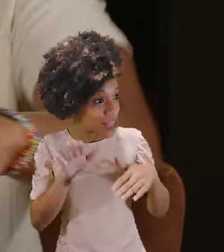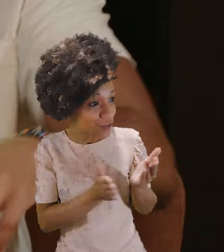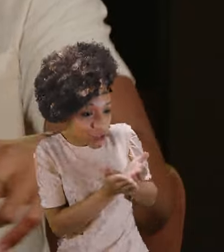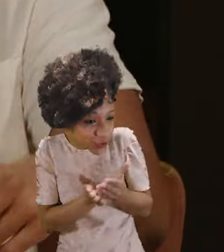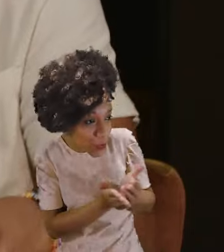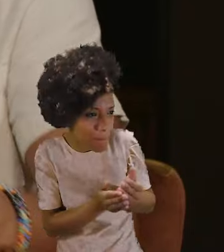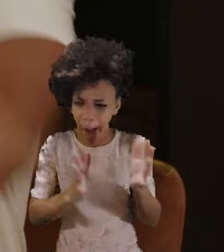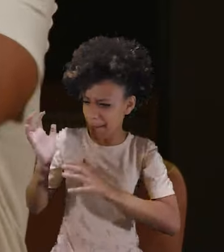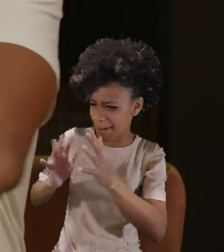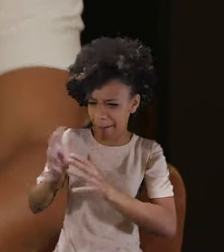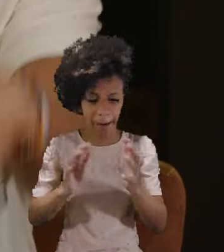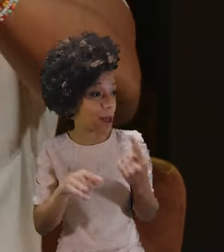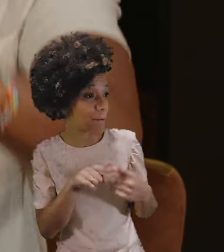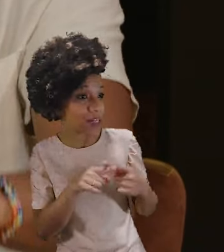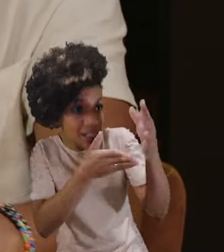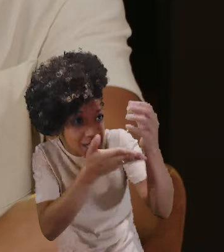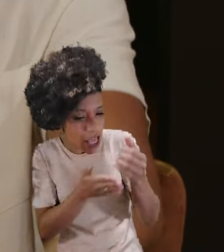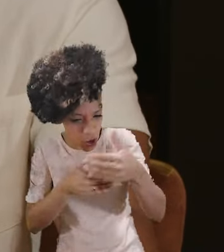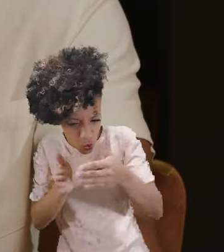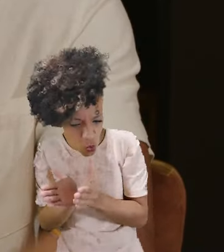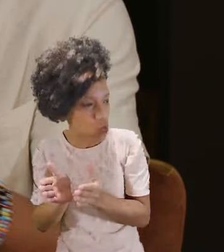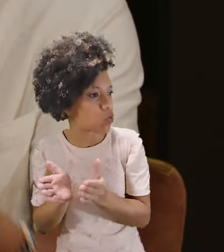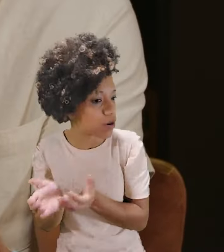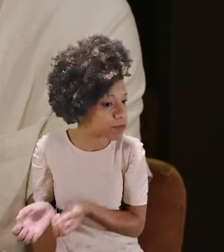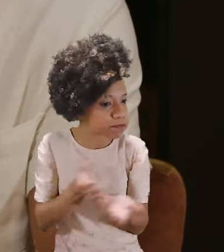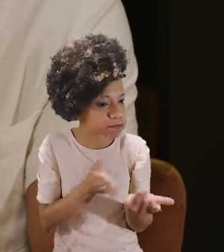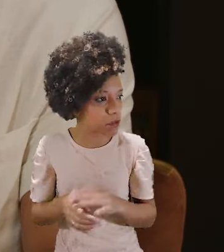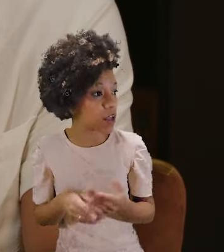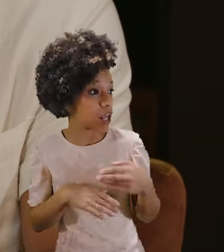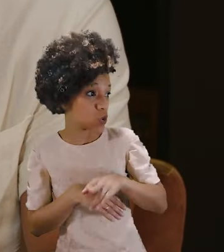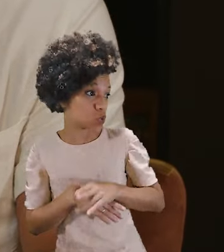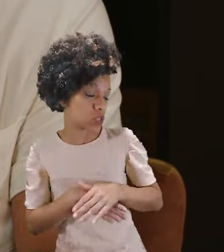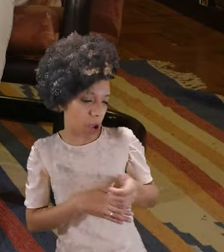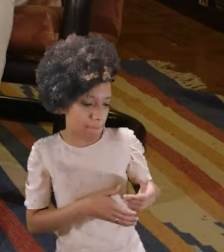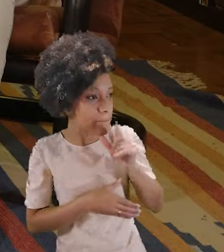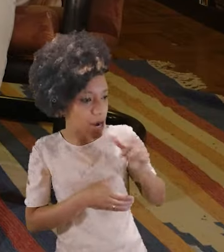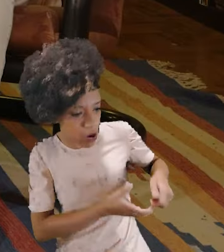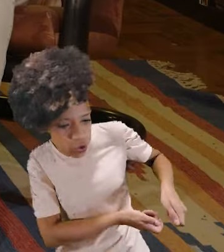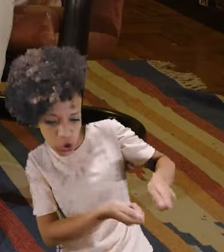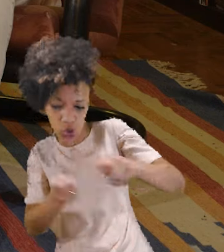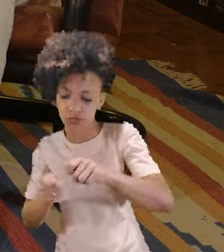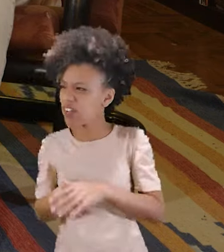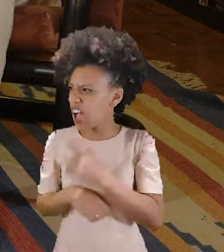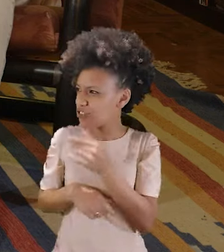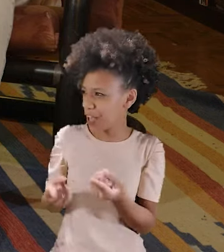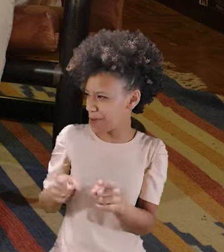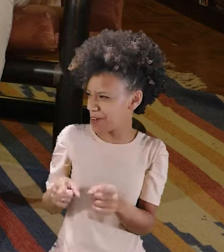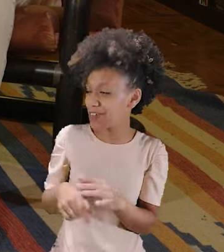dos barquinhos ali para pegar o Tonho que a gente chegou na água a previsão para poder captar a água e tal então eu digo